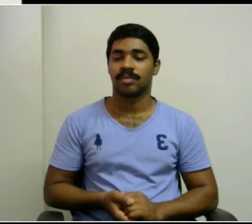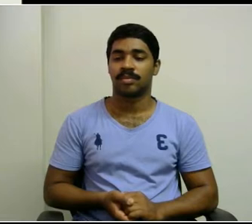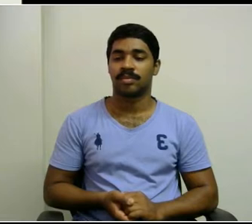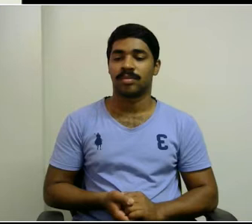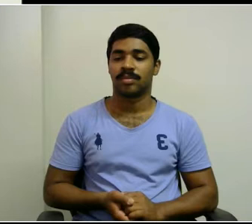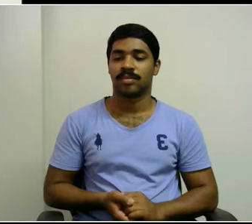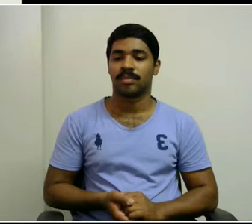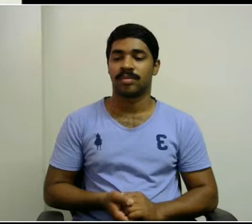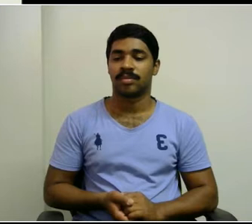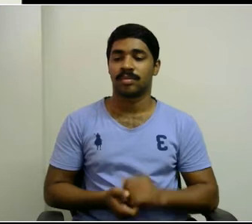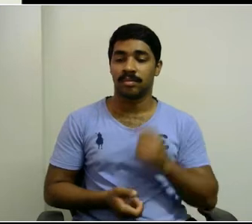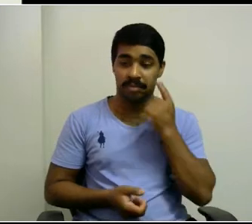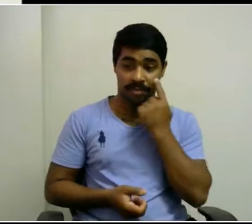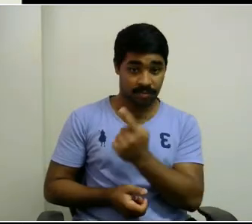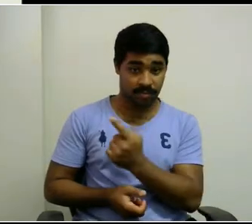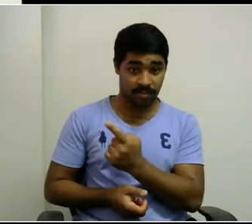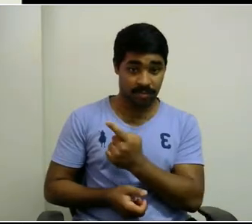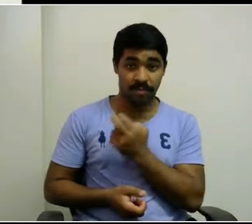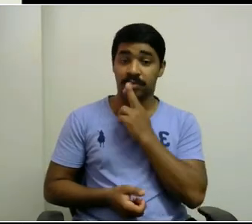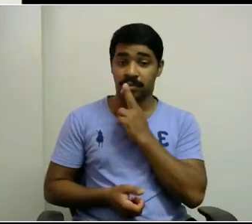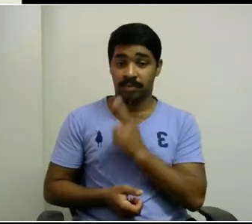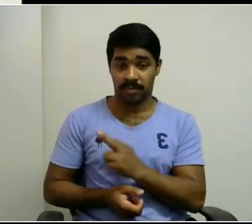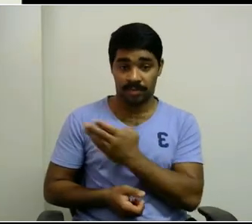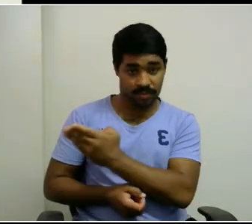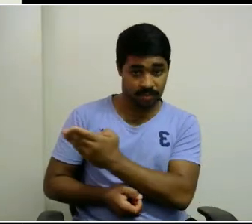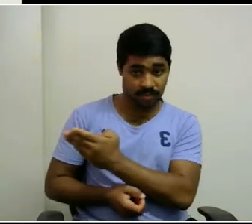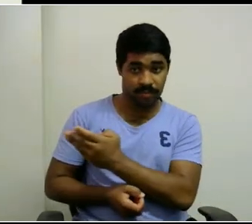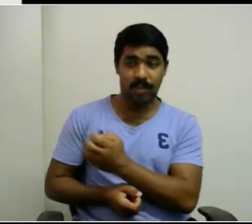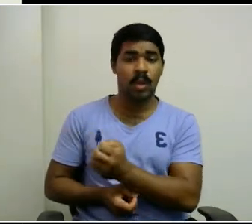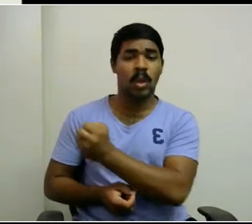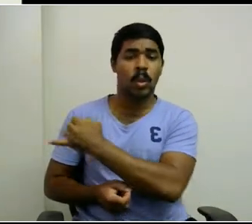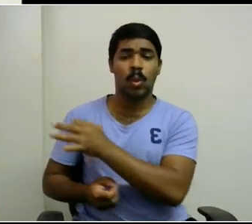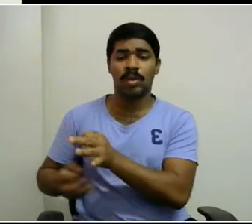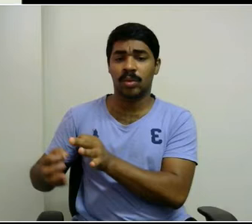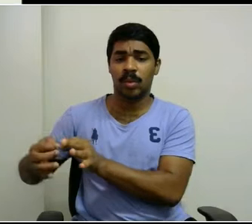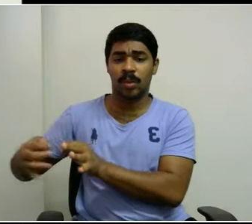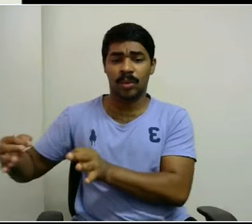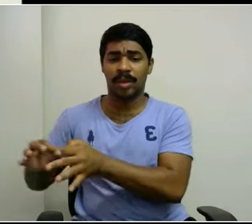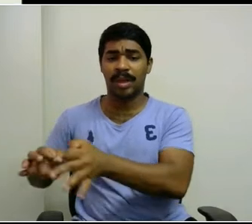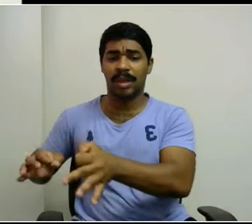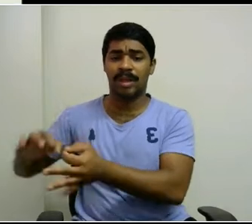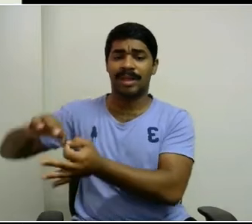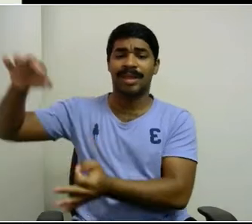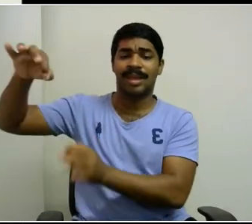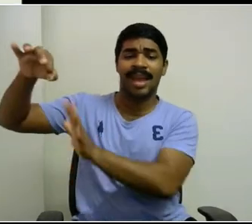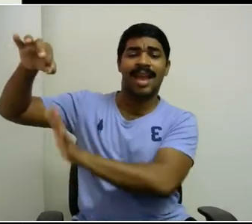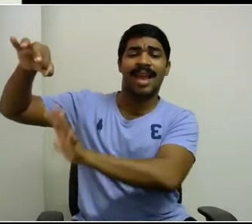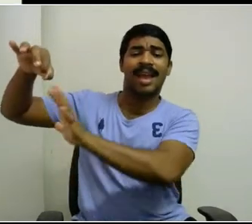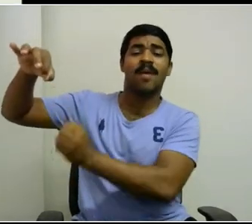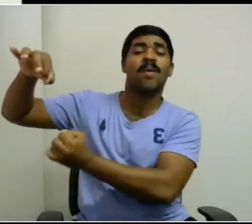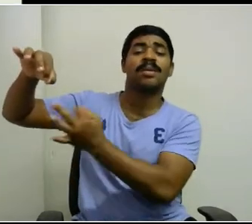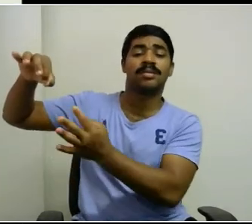mais 30. Então, esse aqui é nosso volume do prisma A. Do prisma B, por outro lado,